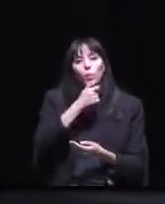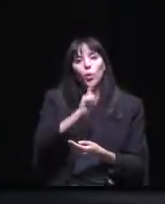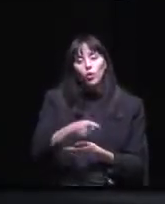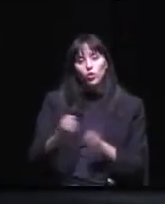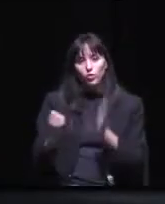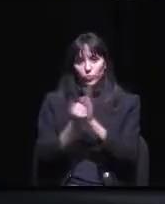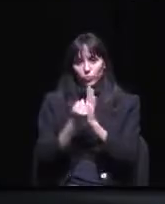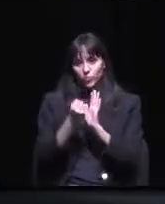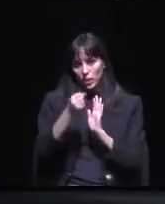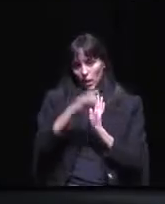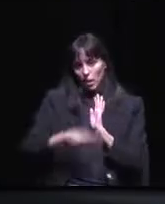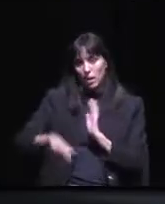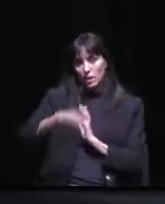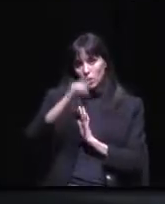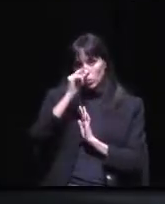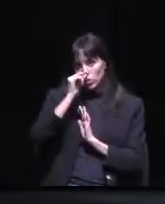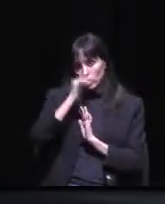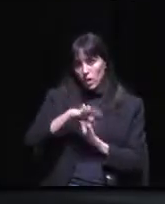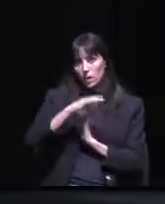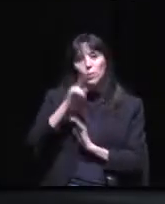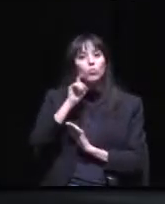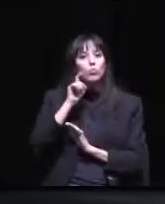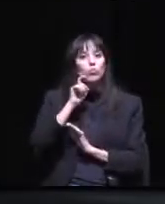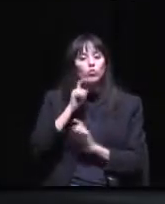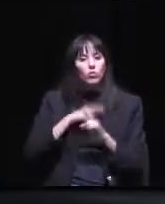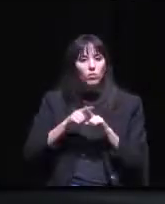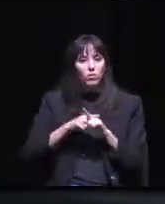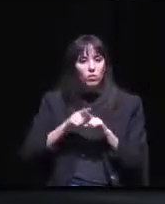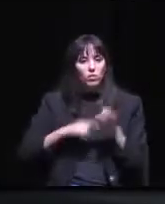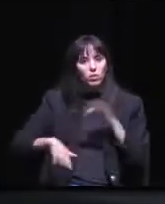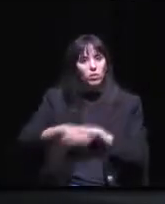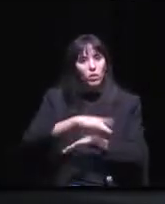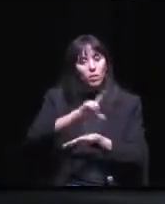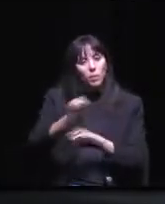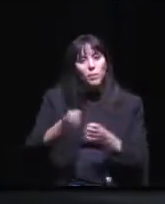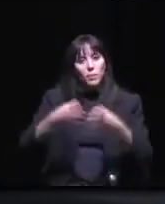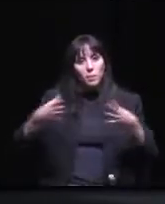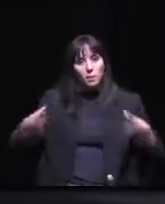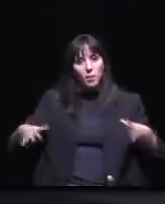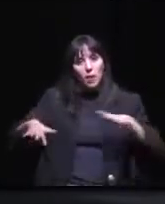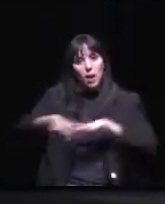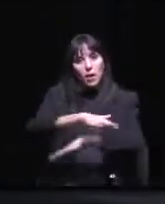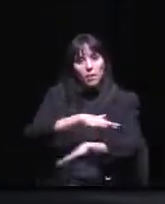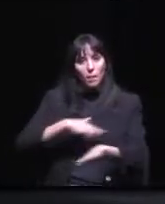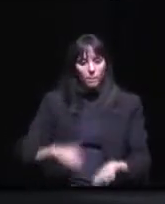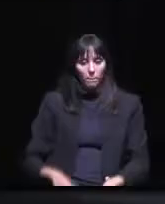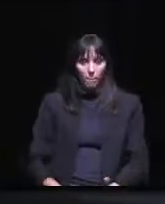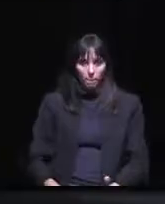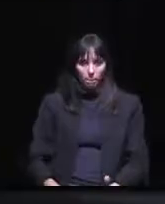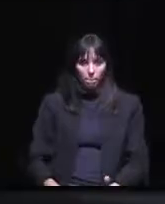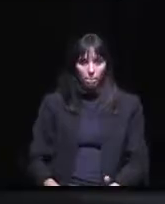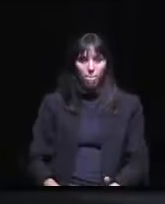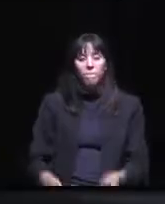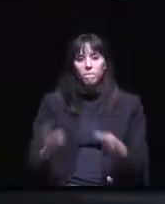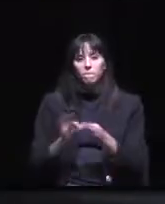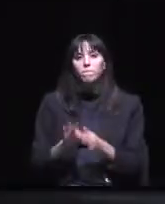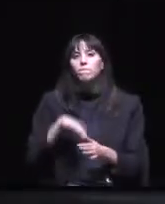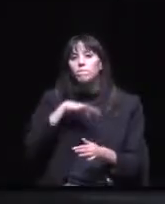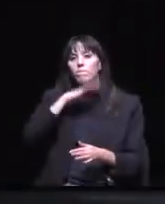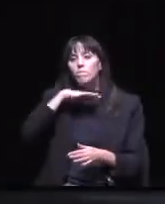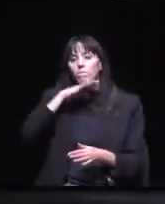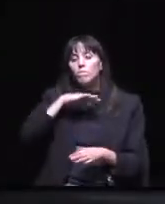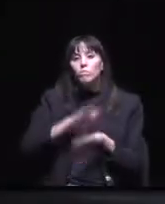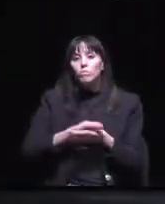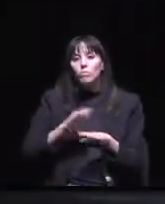classificação de Monsanto como área protegida de interesse local e o alargamento do seu espaço de influência. Sobre a poluição causada